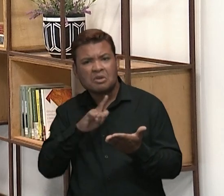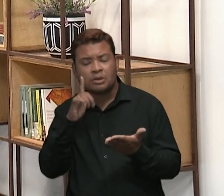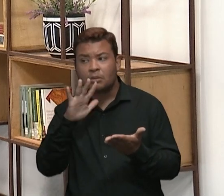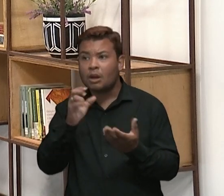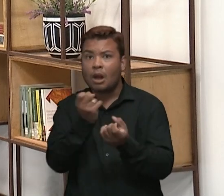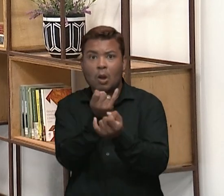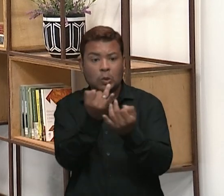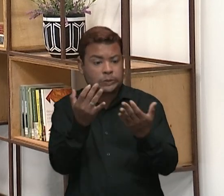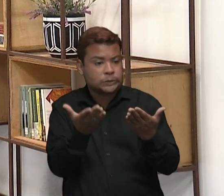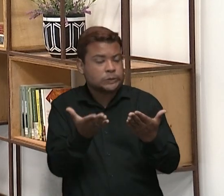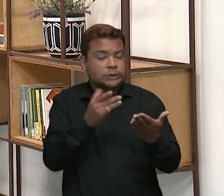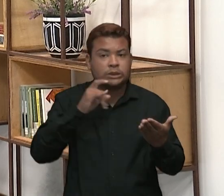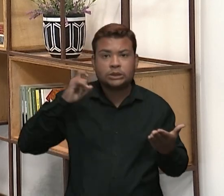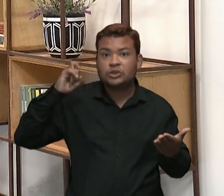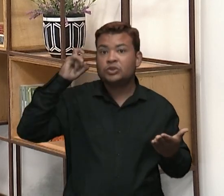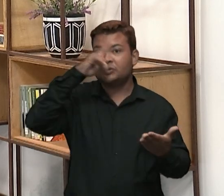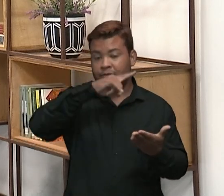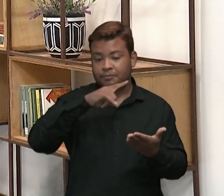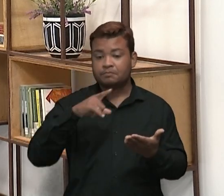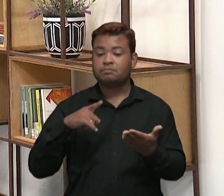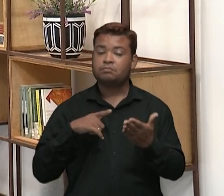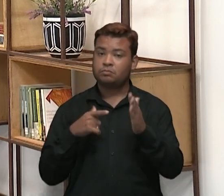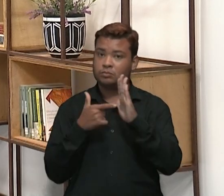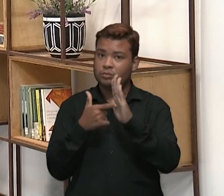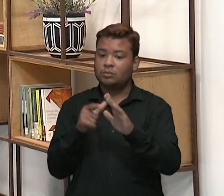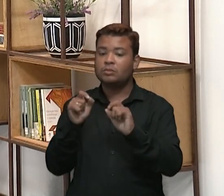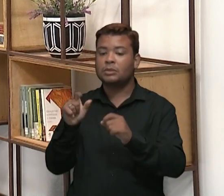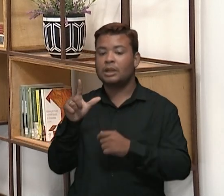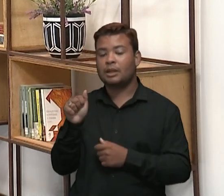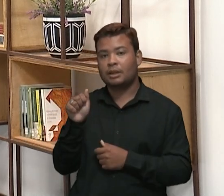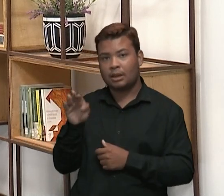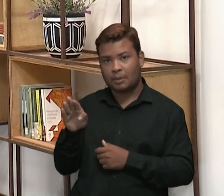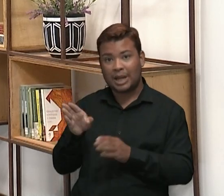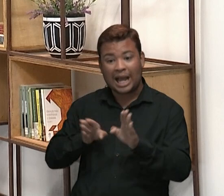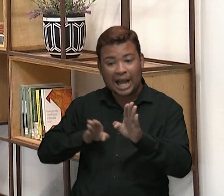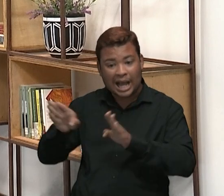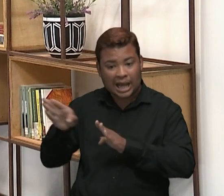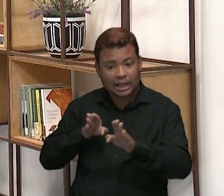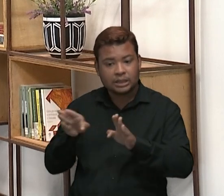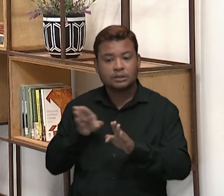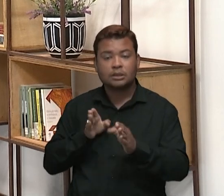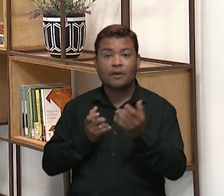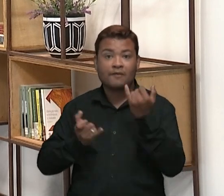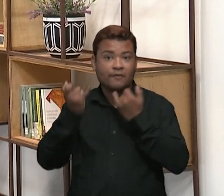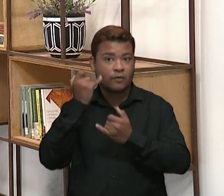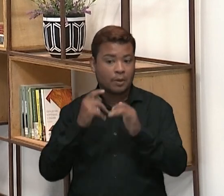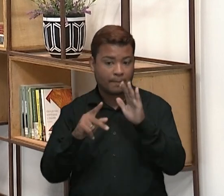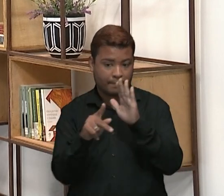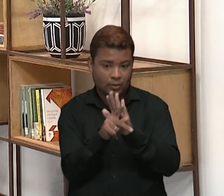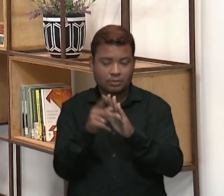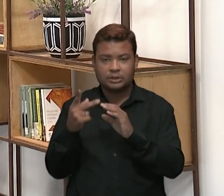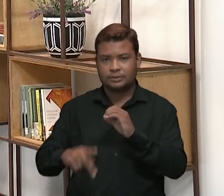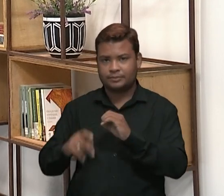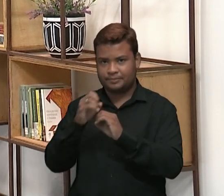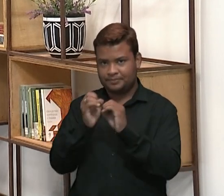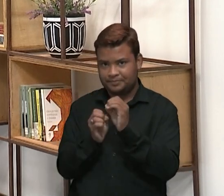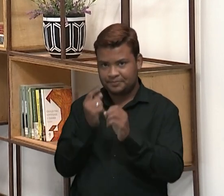algumas pessoas? Pois é, a gente vai conhecer agora o Laboratório de Acessibilidade Informacional aqui da